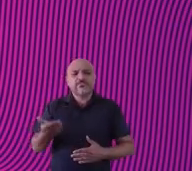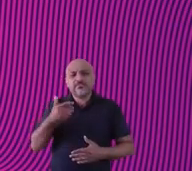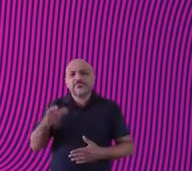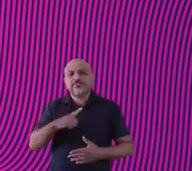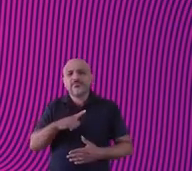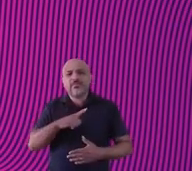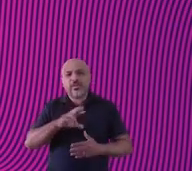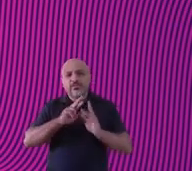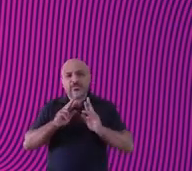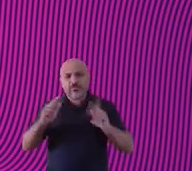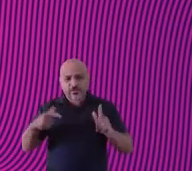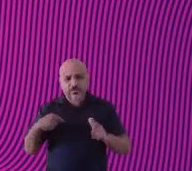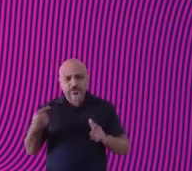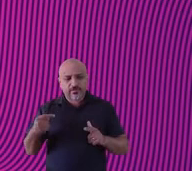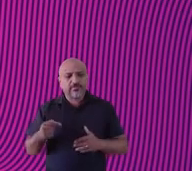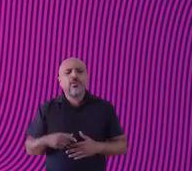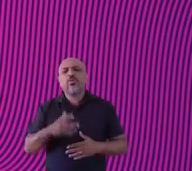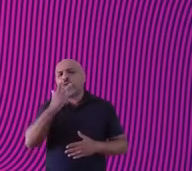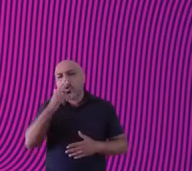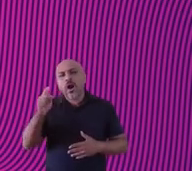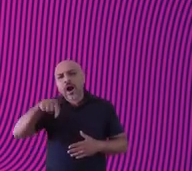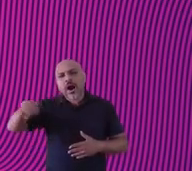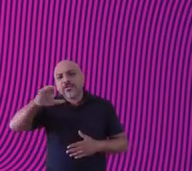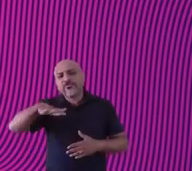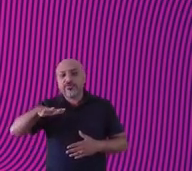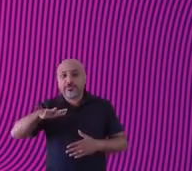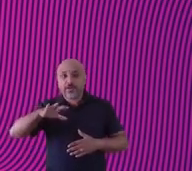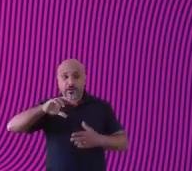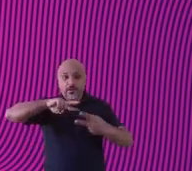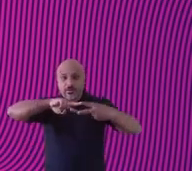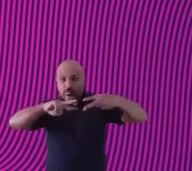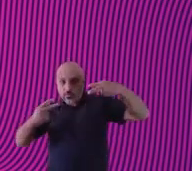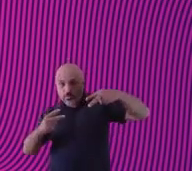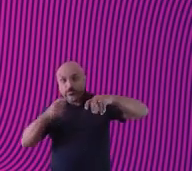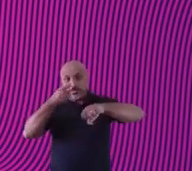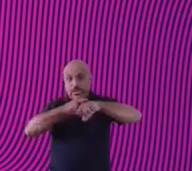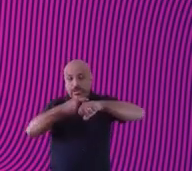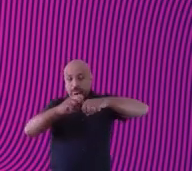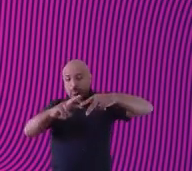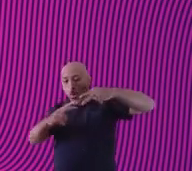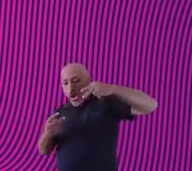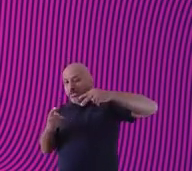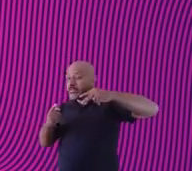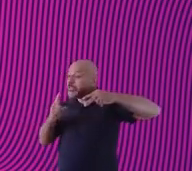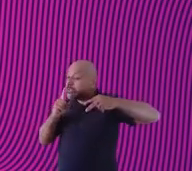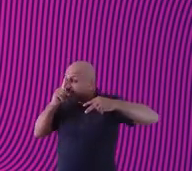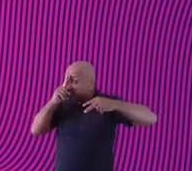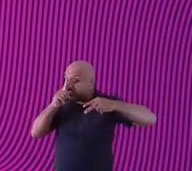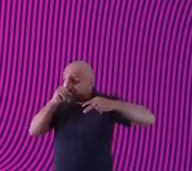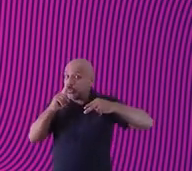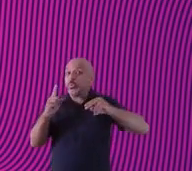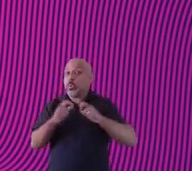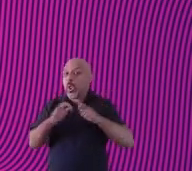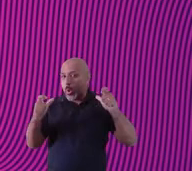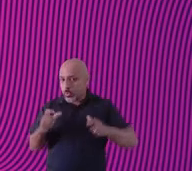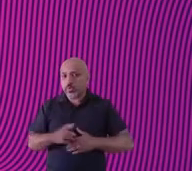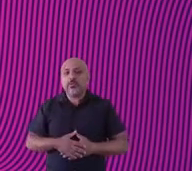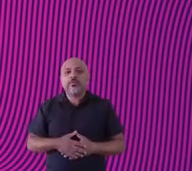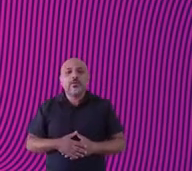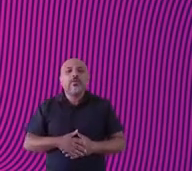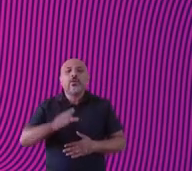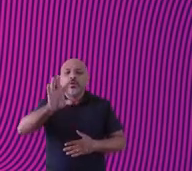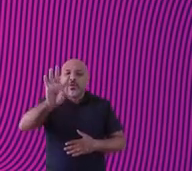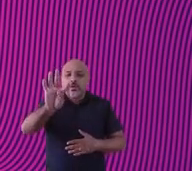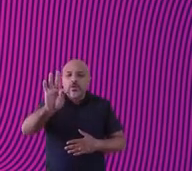visitar o time que que eu acho assim tudo transplante né pro alto risco não é o também é bom